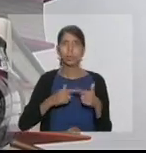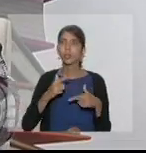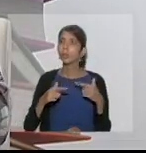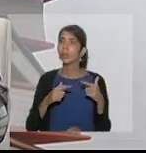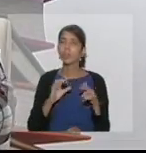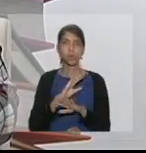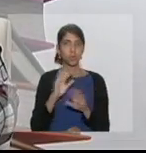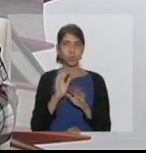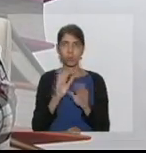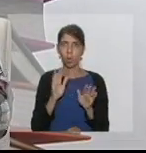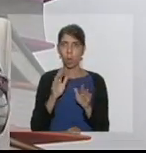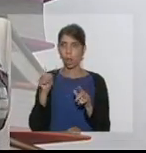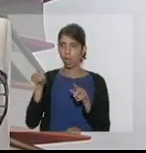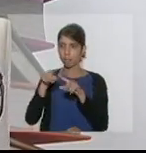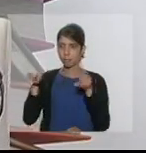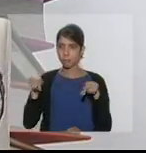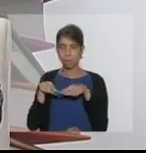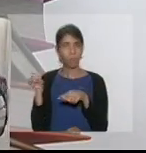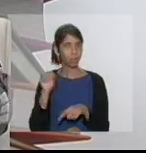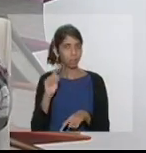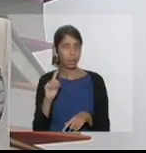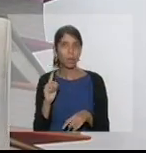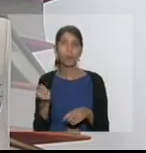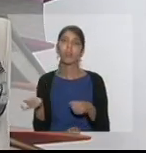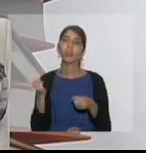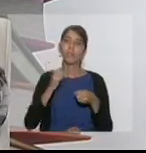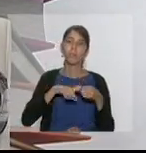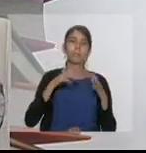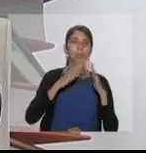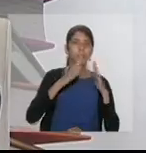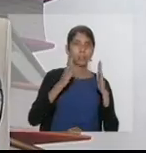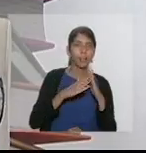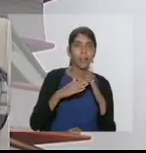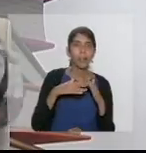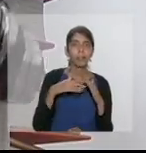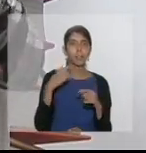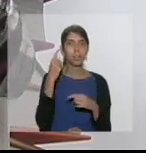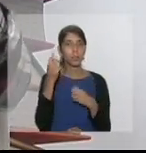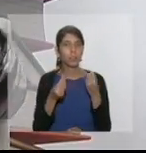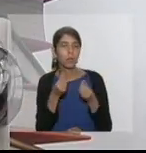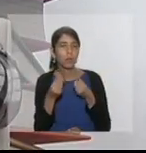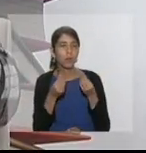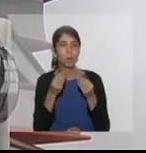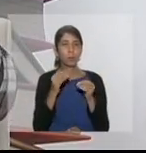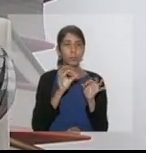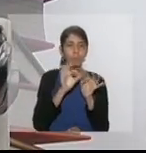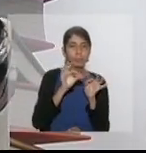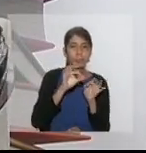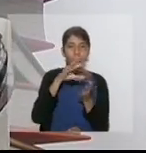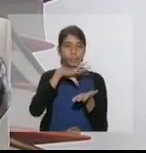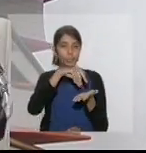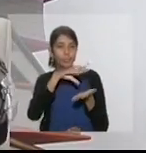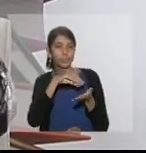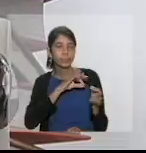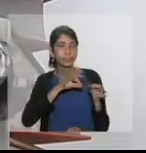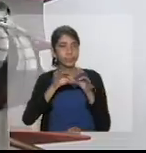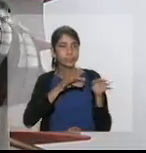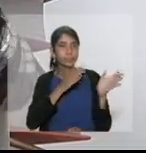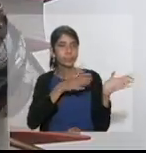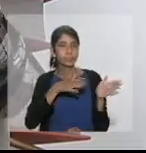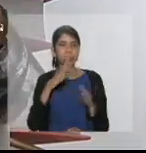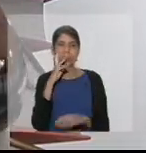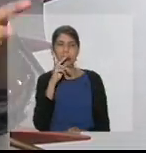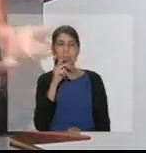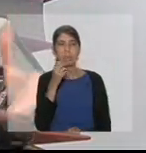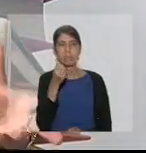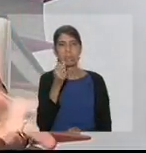não se limita ao consultório. Você tem que levar aqueles casos para casa, aqueles modelos de estudo, fazer os traçados, as radiografias, planejamento, que me demora